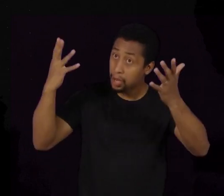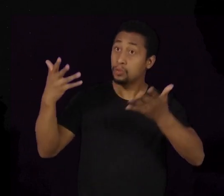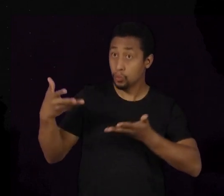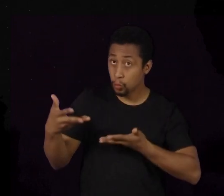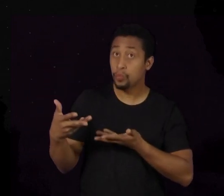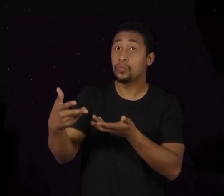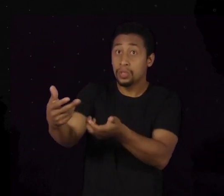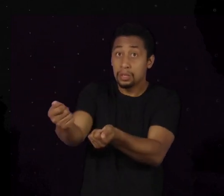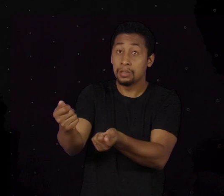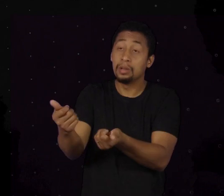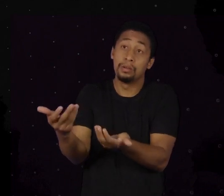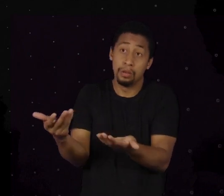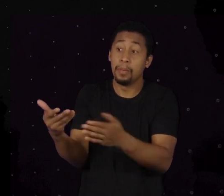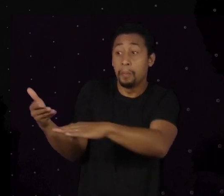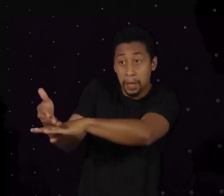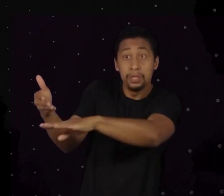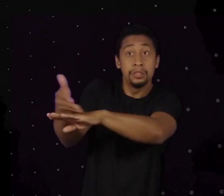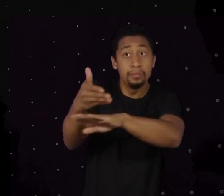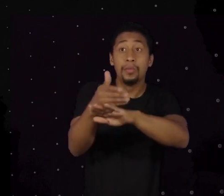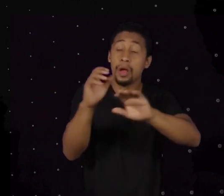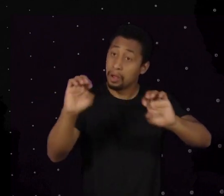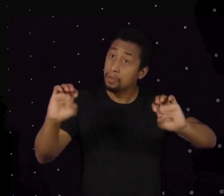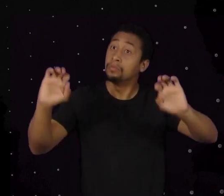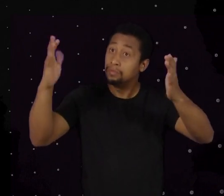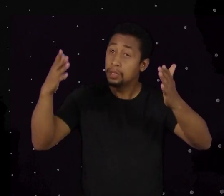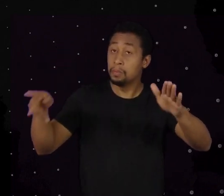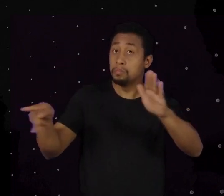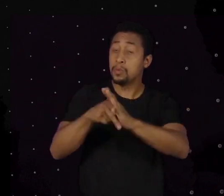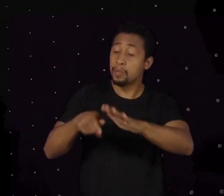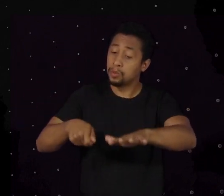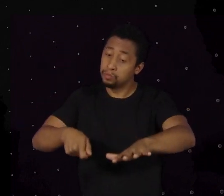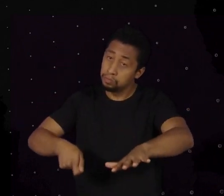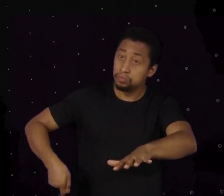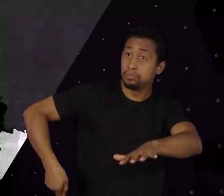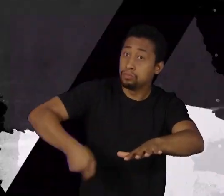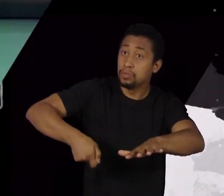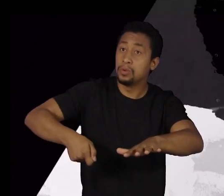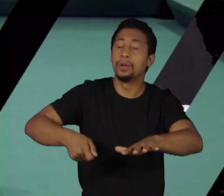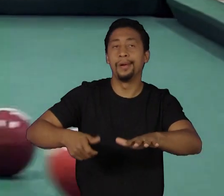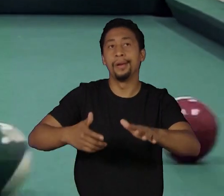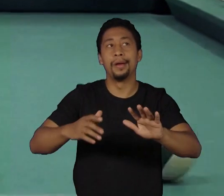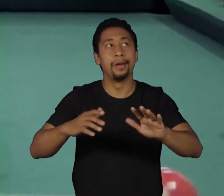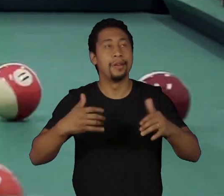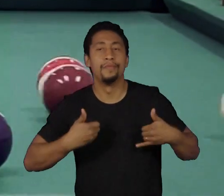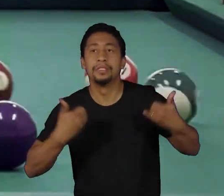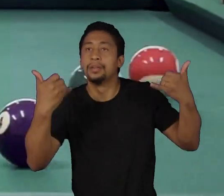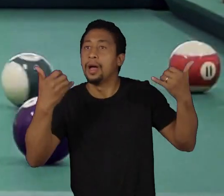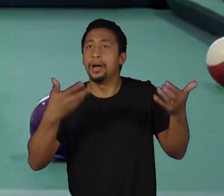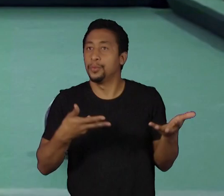convidado para ir em eventos de sinuca, para aniversário.